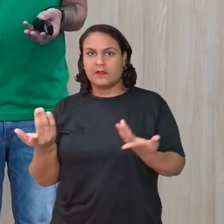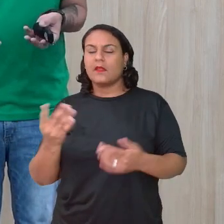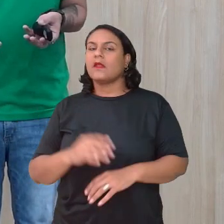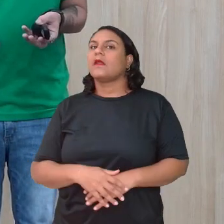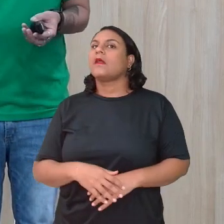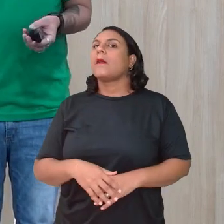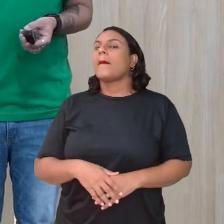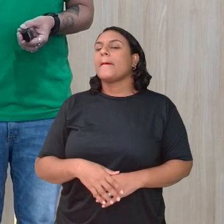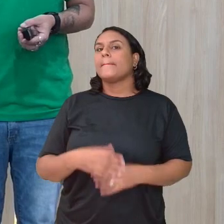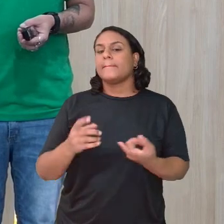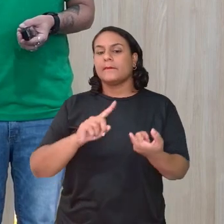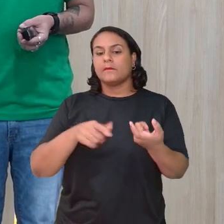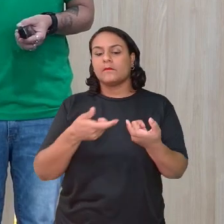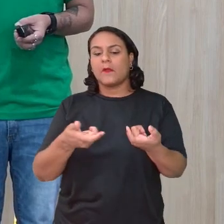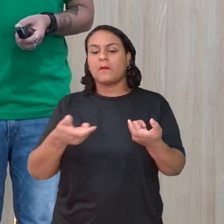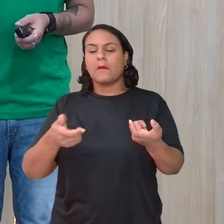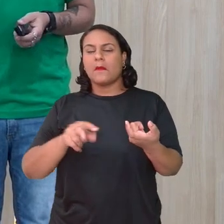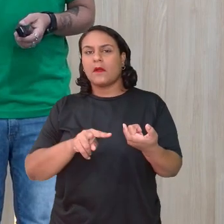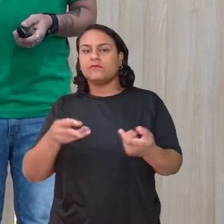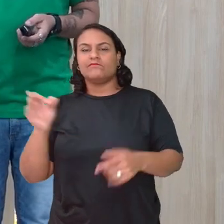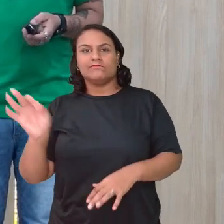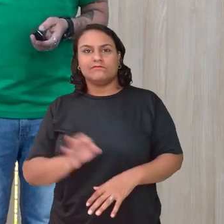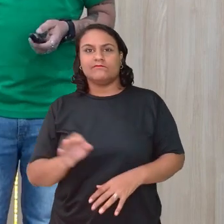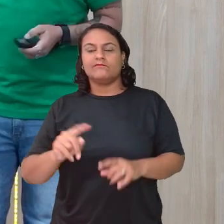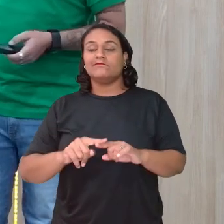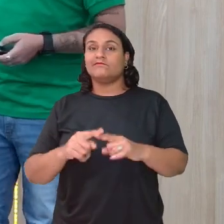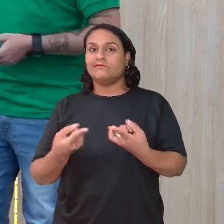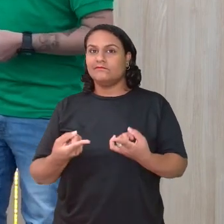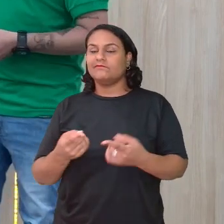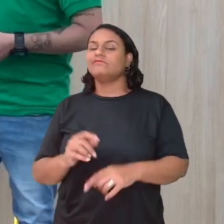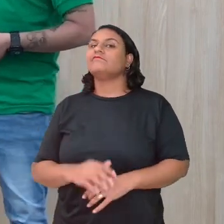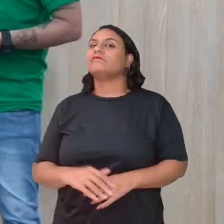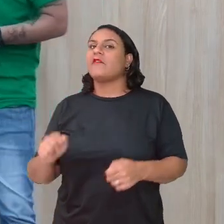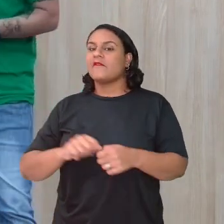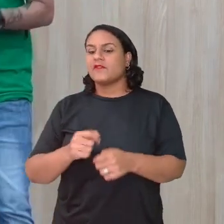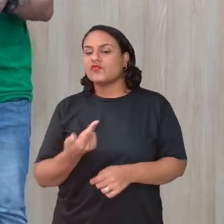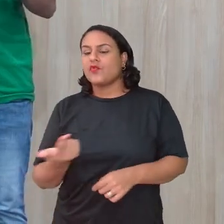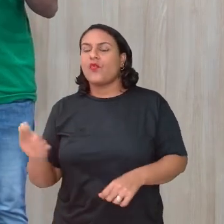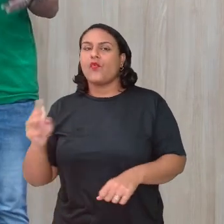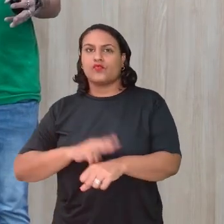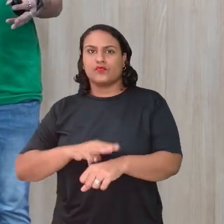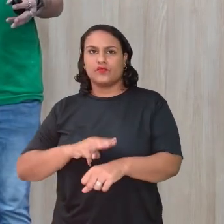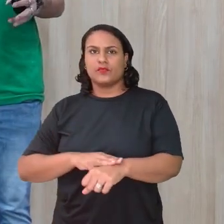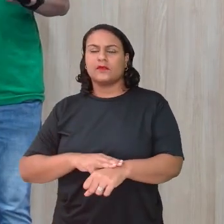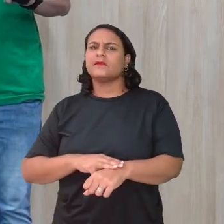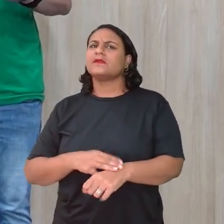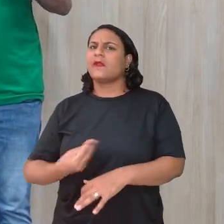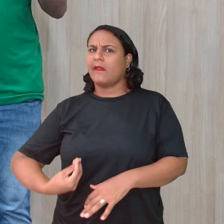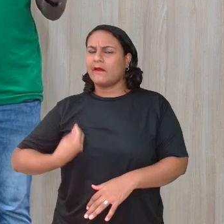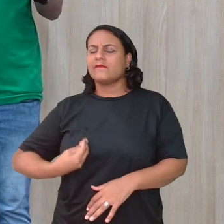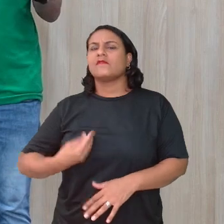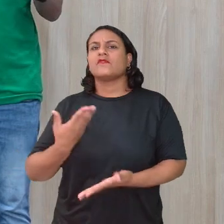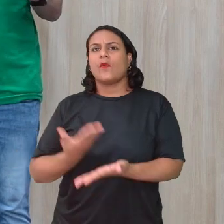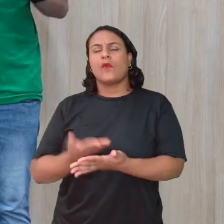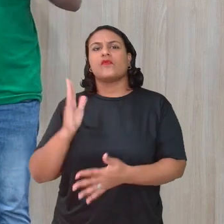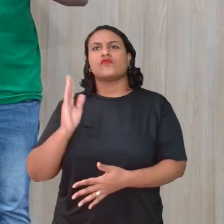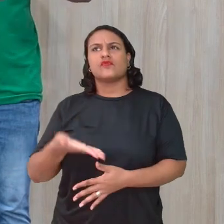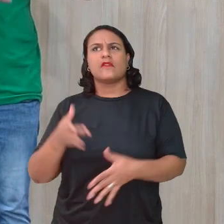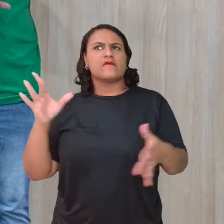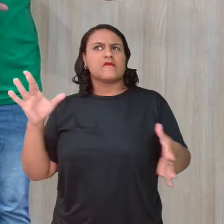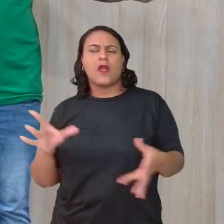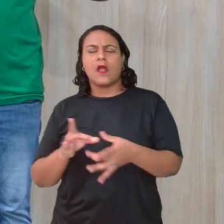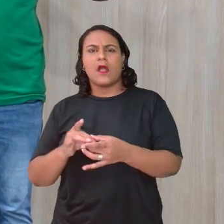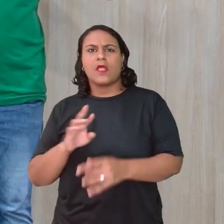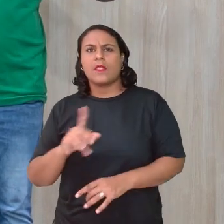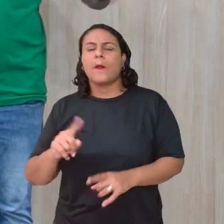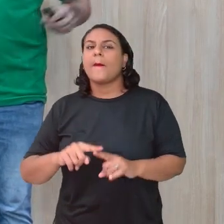número em forma decimal para porcentagem. Mas a gente vai fazer isso em outros momentos e já existem aulas não fazendo essa relação,